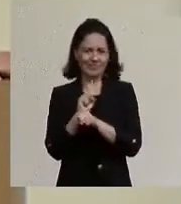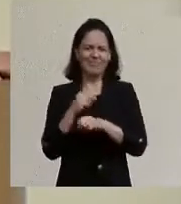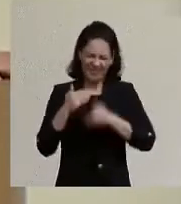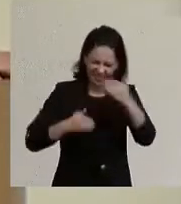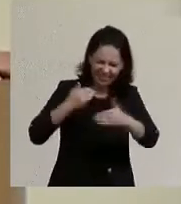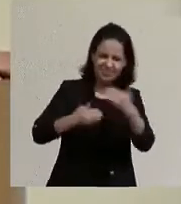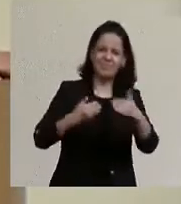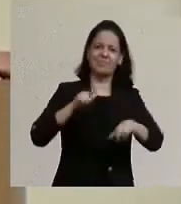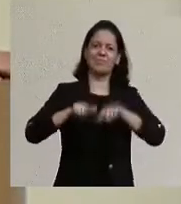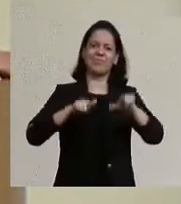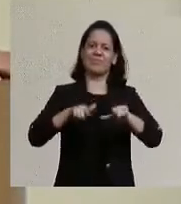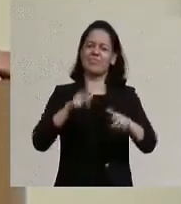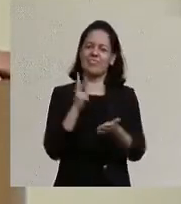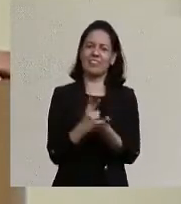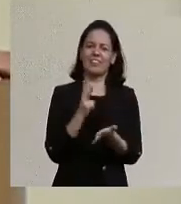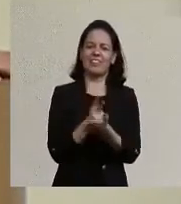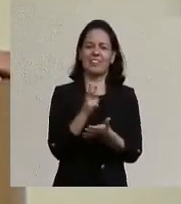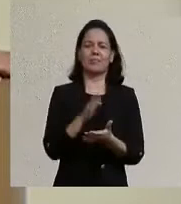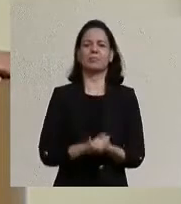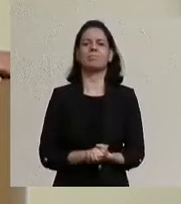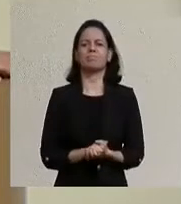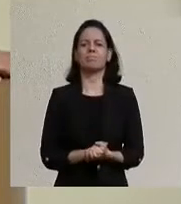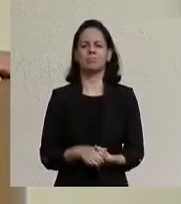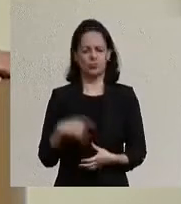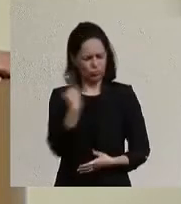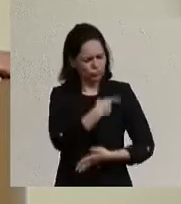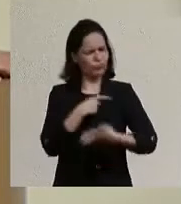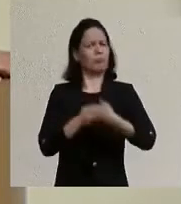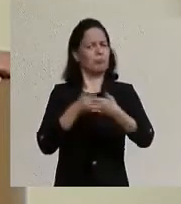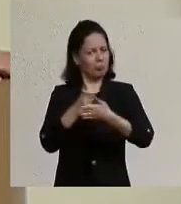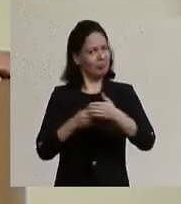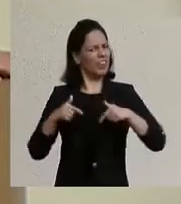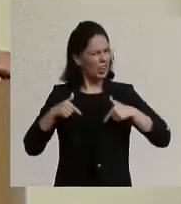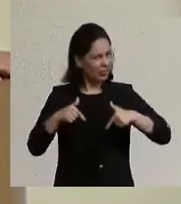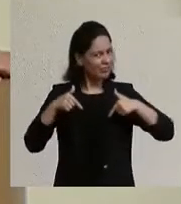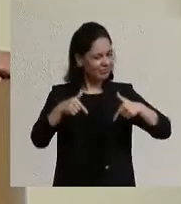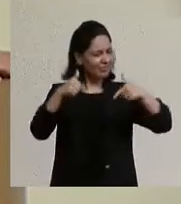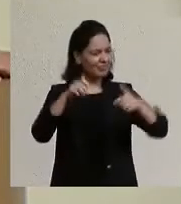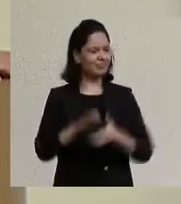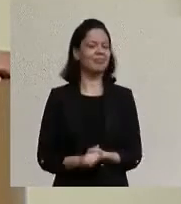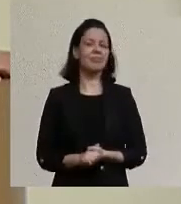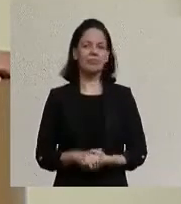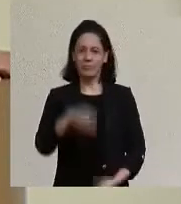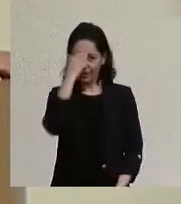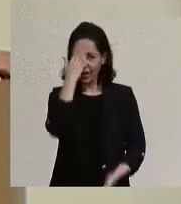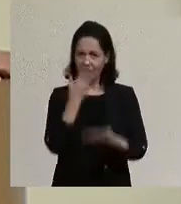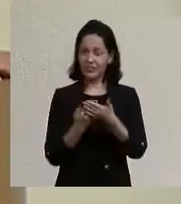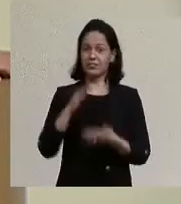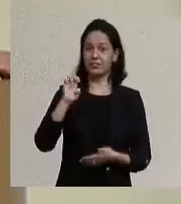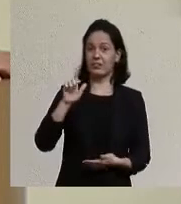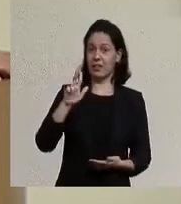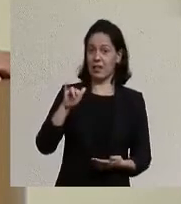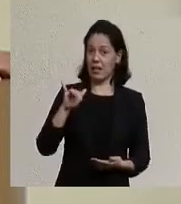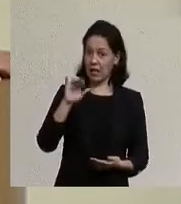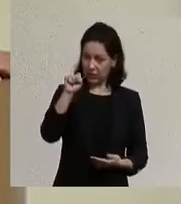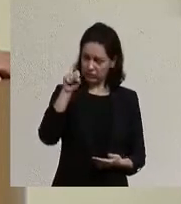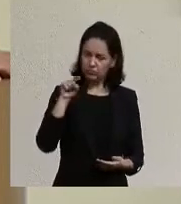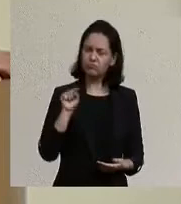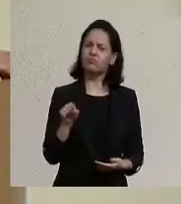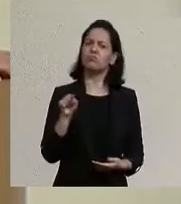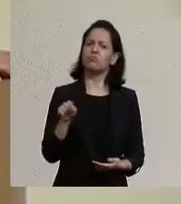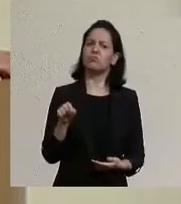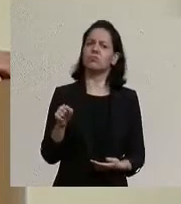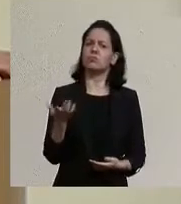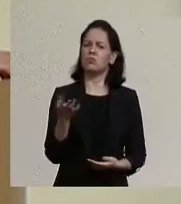o trabalho continua e vamos à luta eu creio que o Elvis é um menino cheio